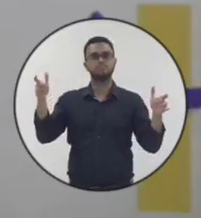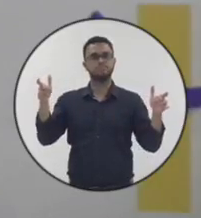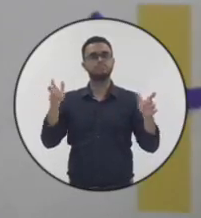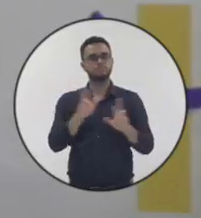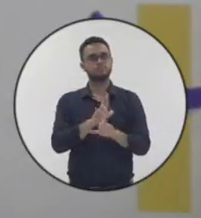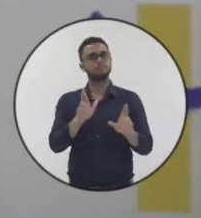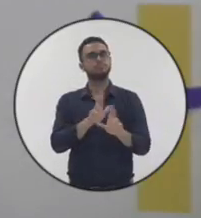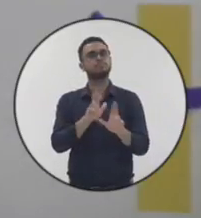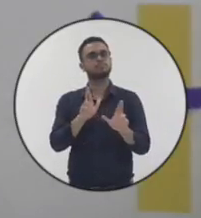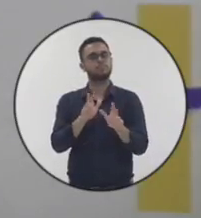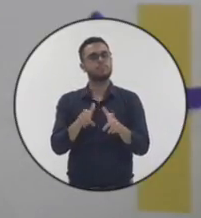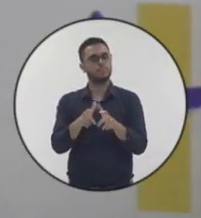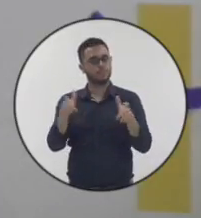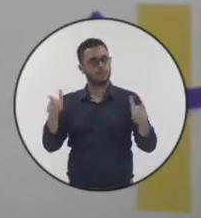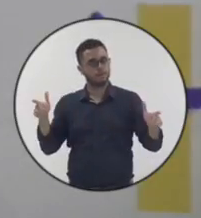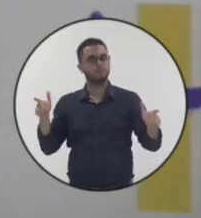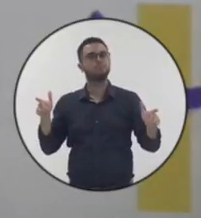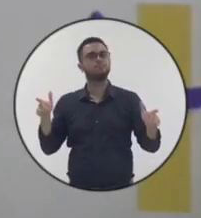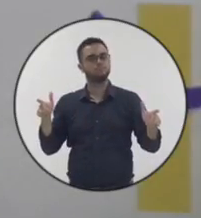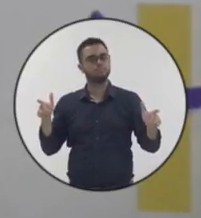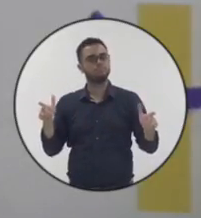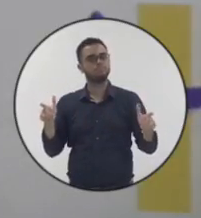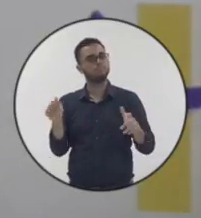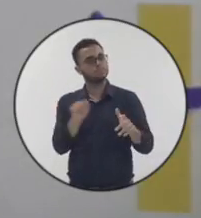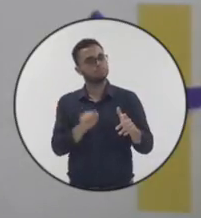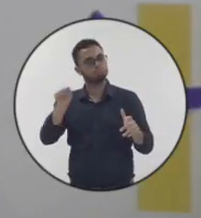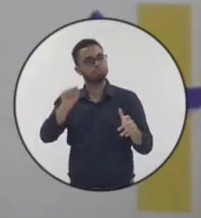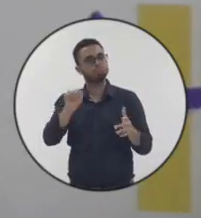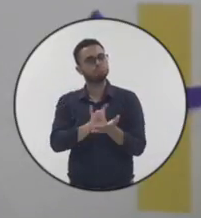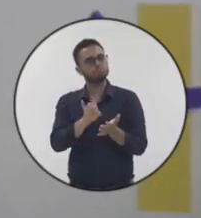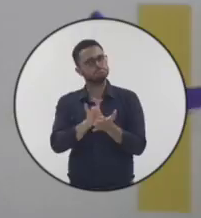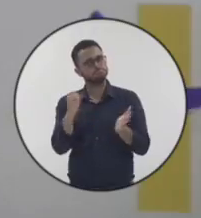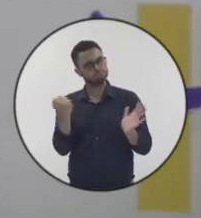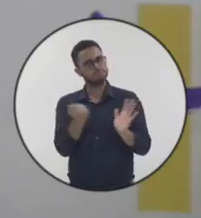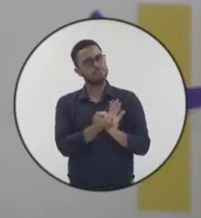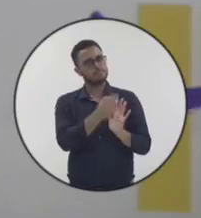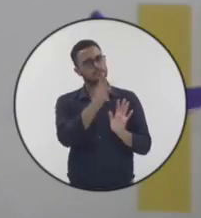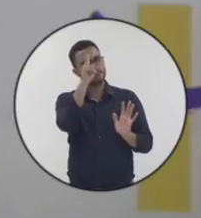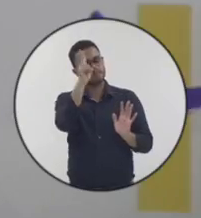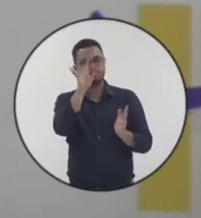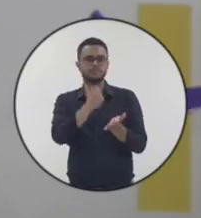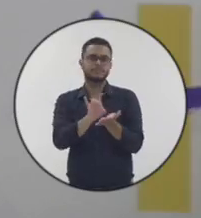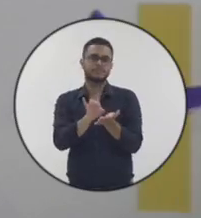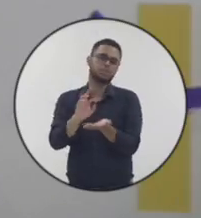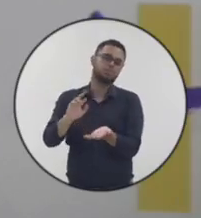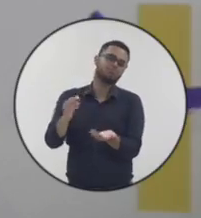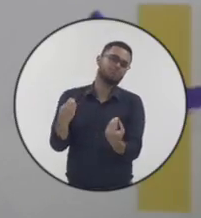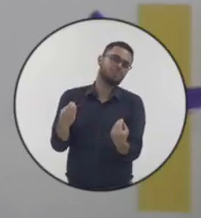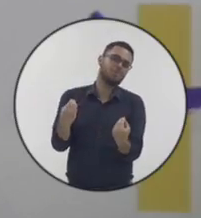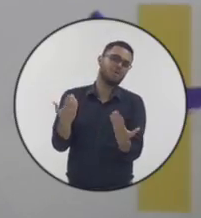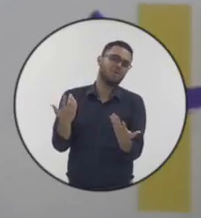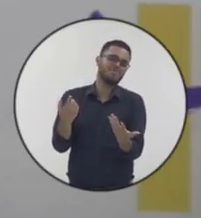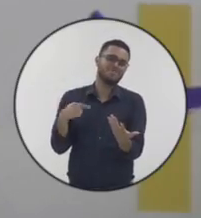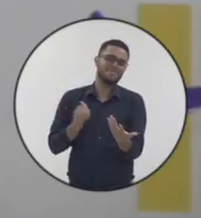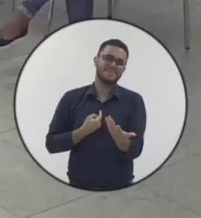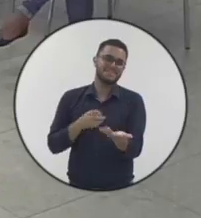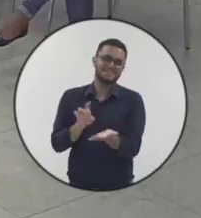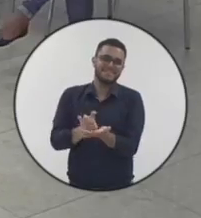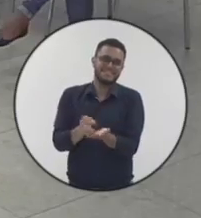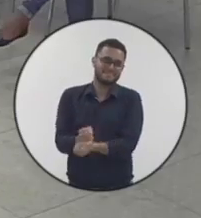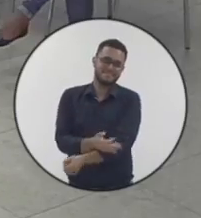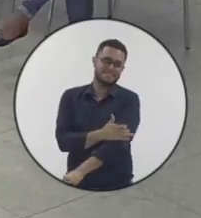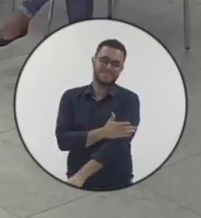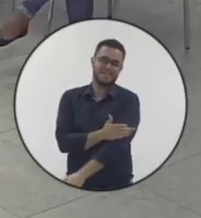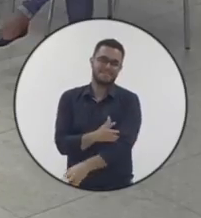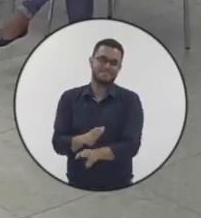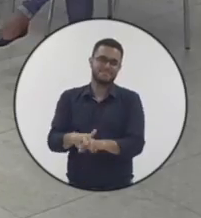que representa a nossa população no Brasil, realmente é um marco, né, e realmente a gente não tem como não se emocionar, né, diante